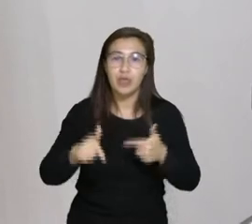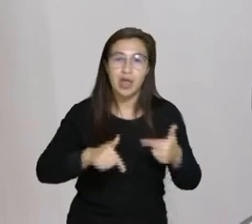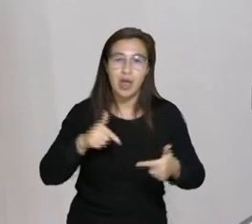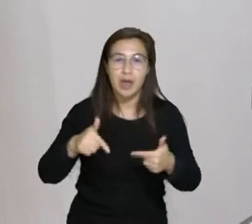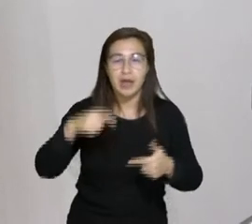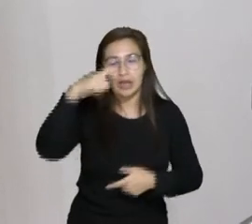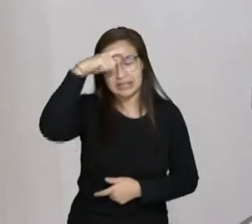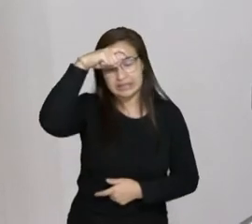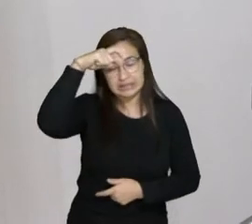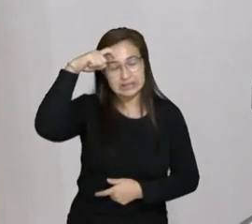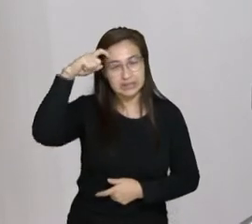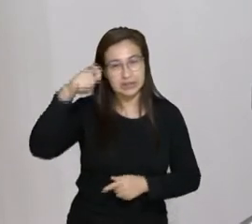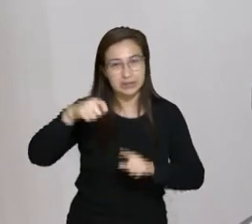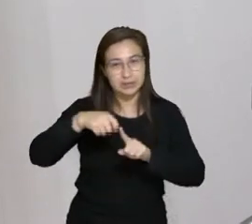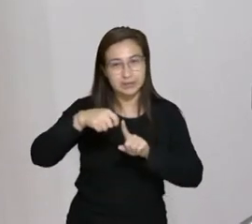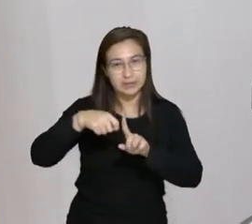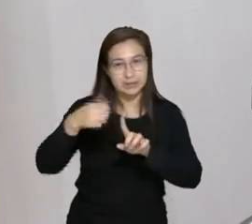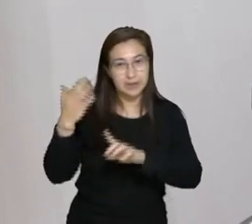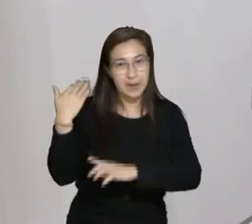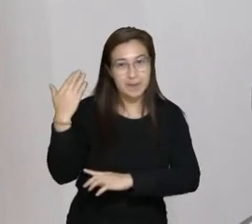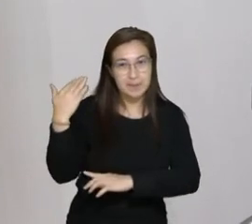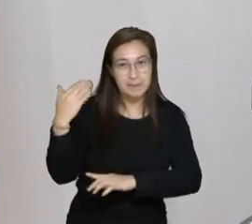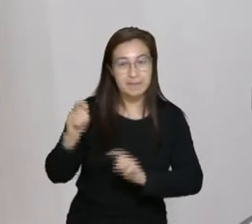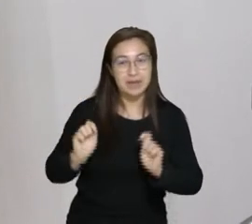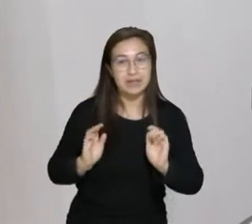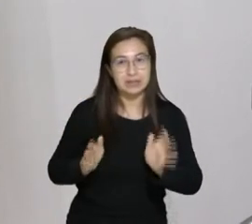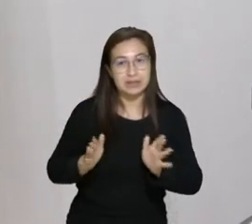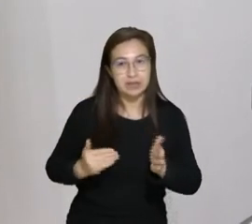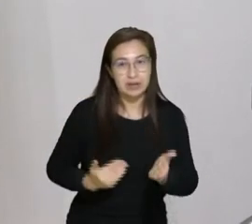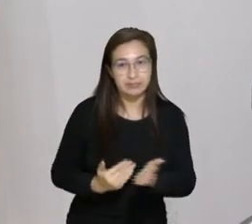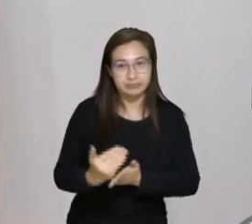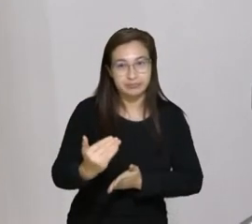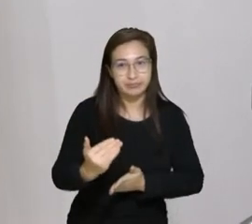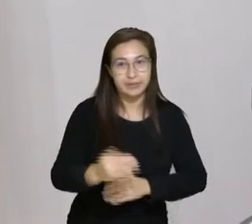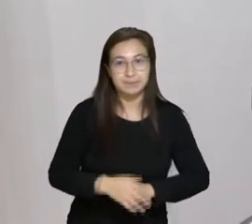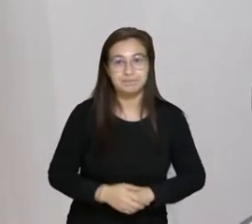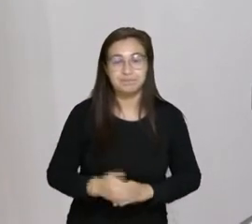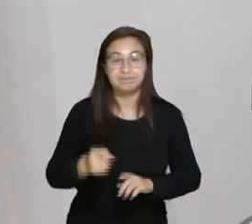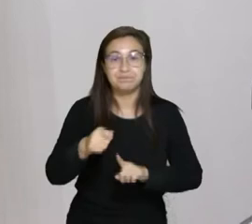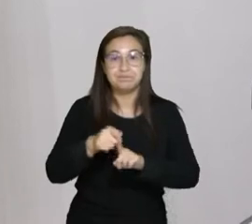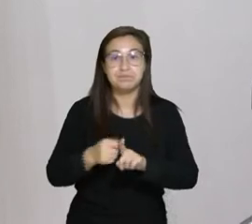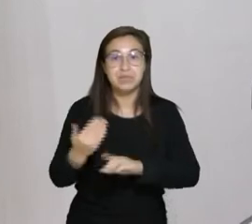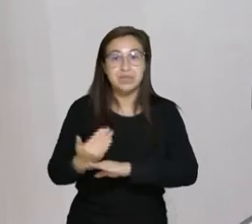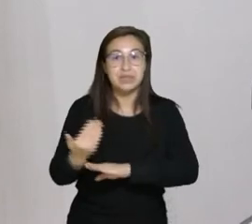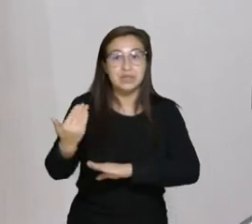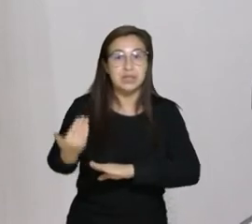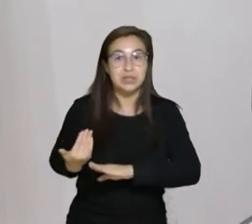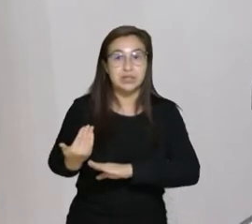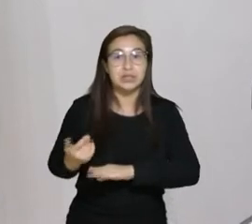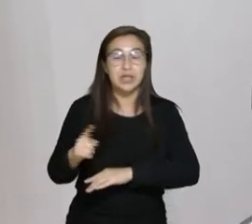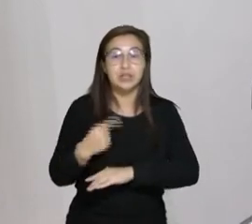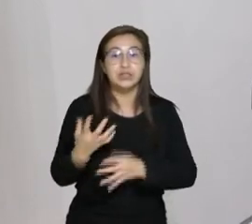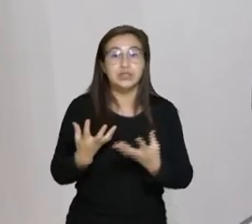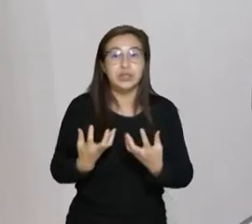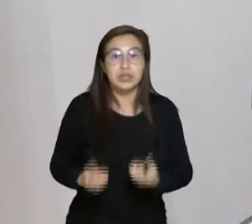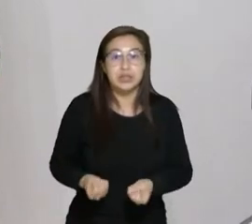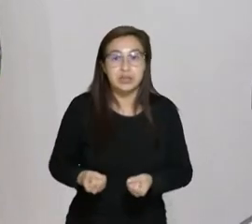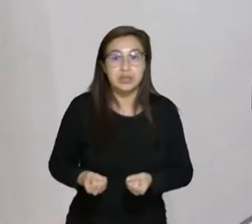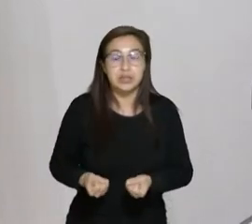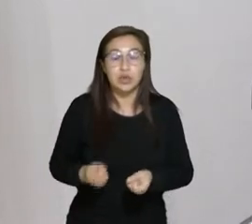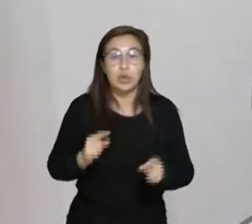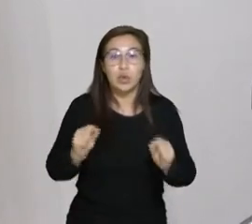começado aí a meses atrás né alguns meses atrás nos abraçamos uma bandeira até então